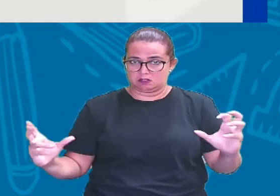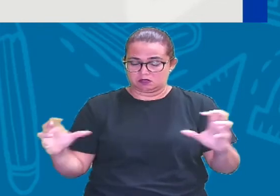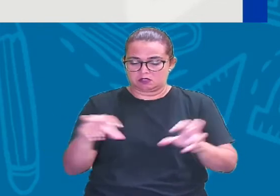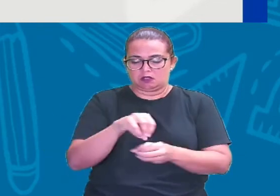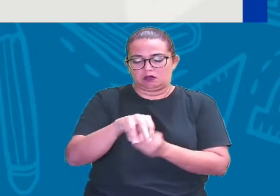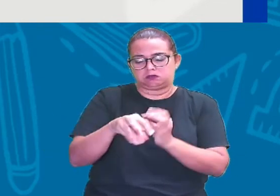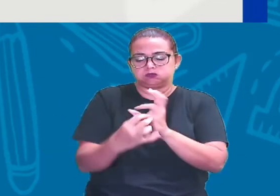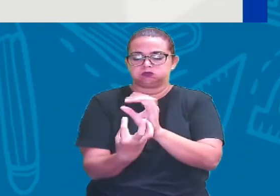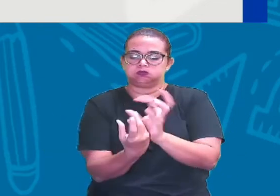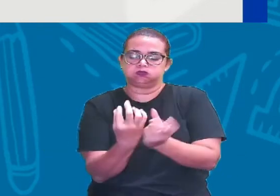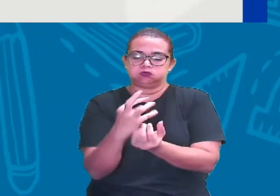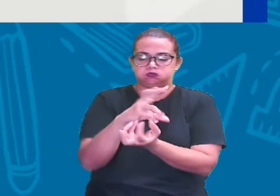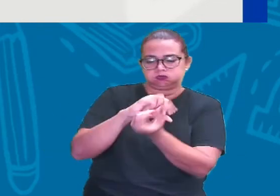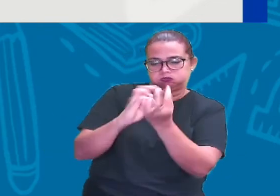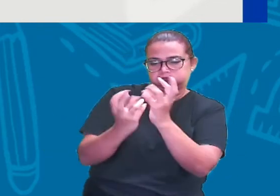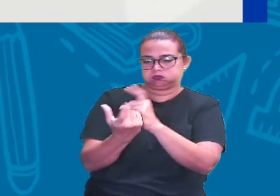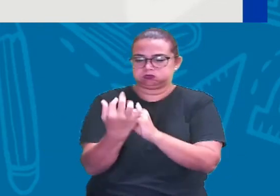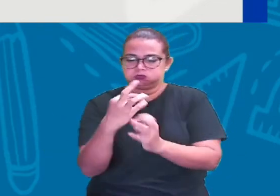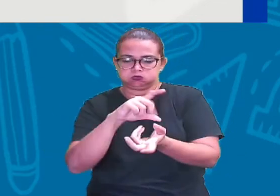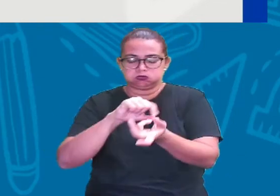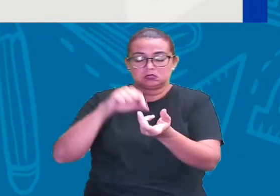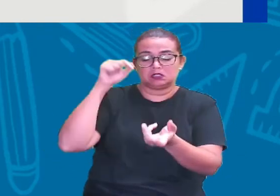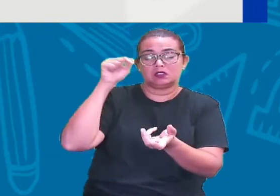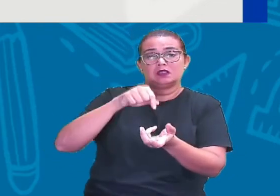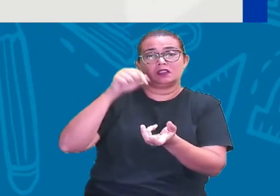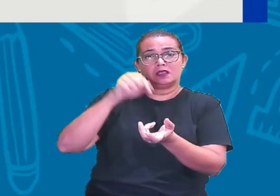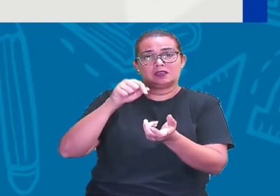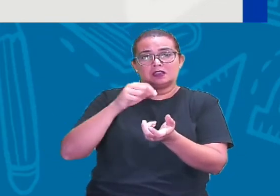transmitiu predominantemente por